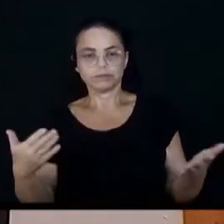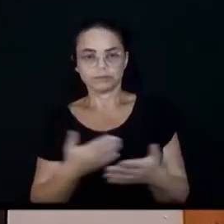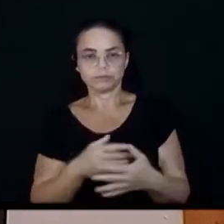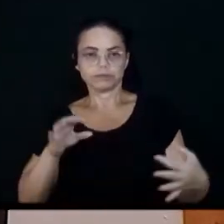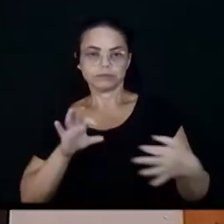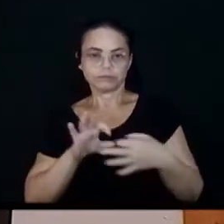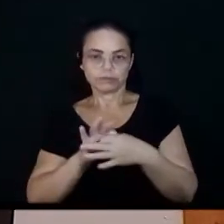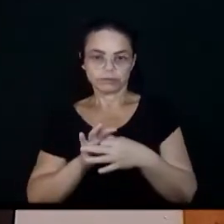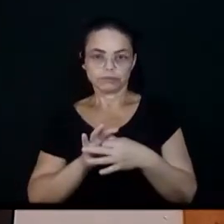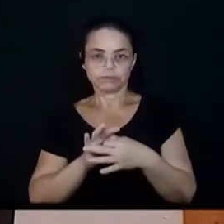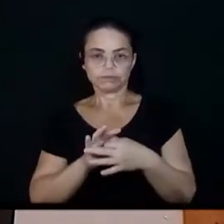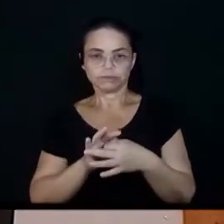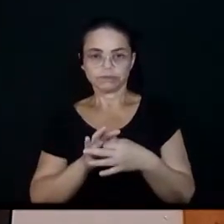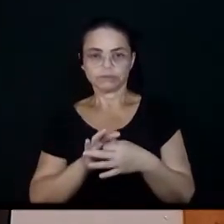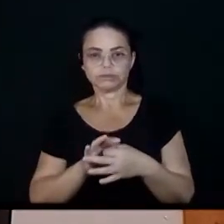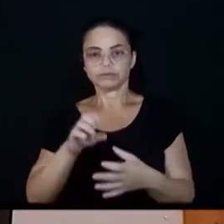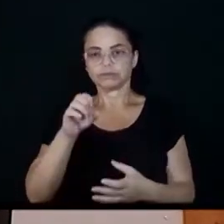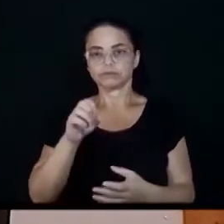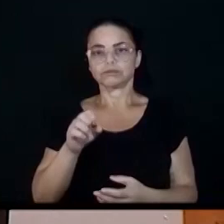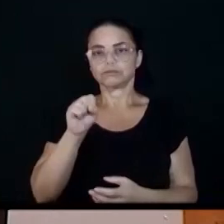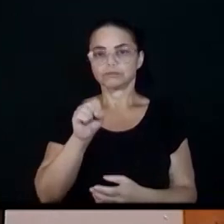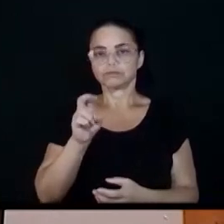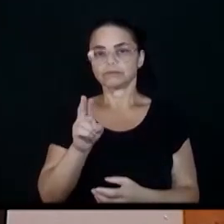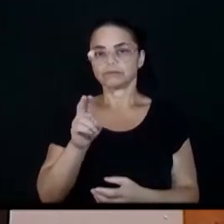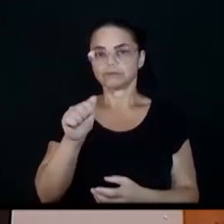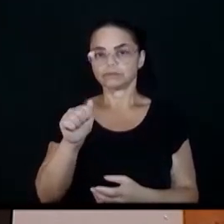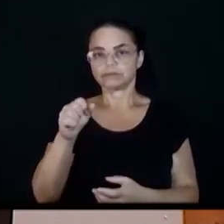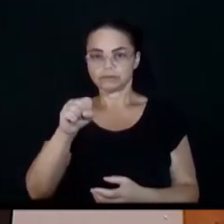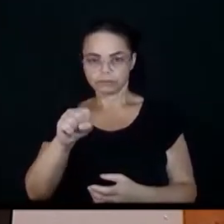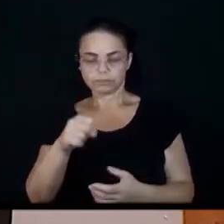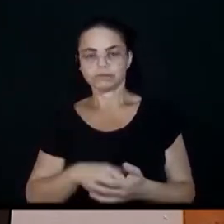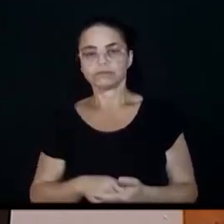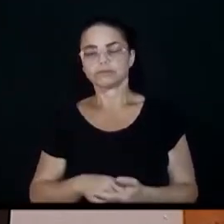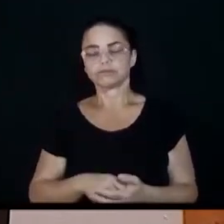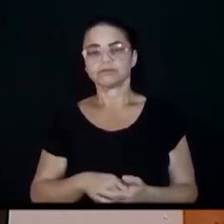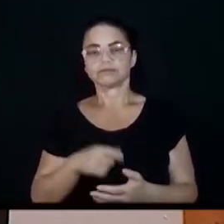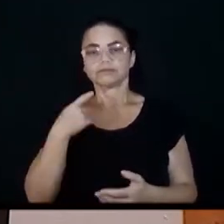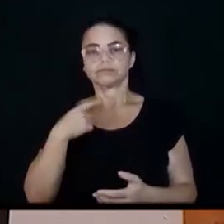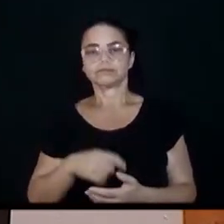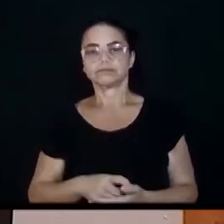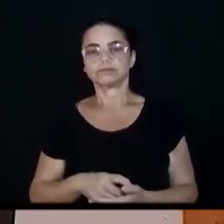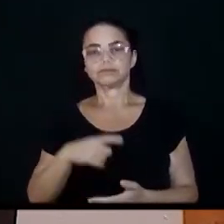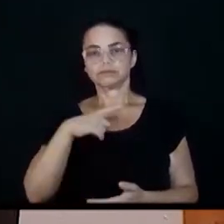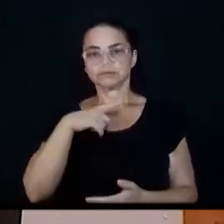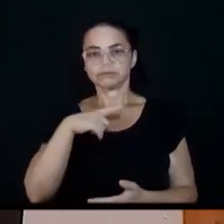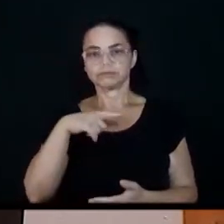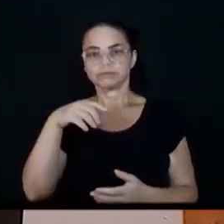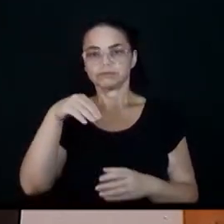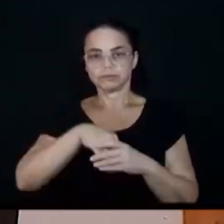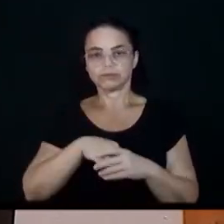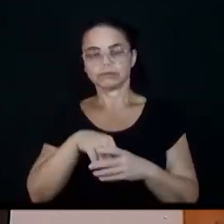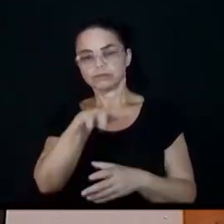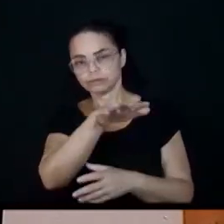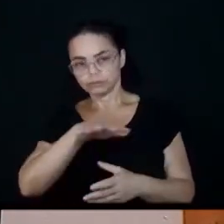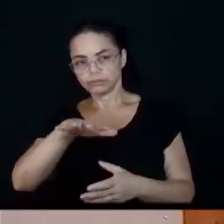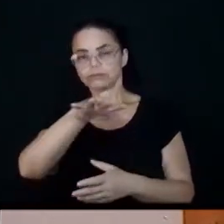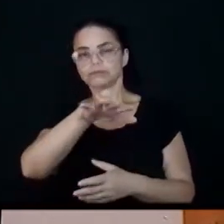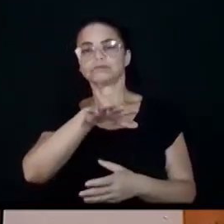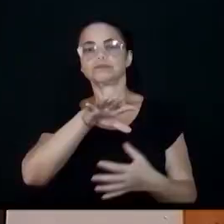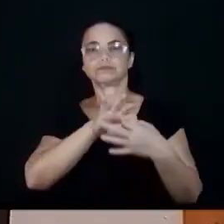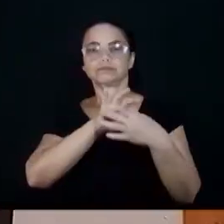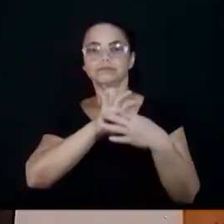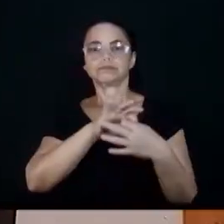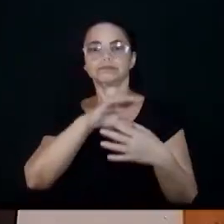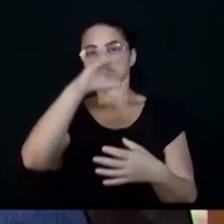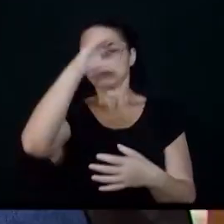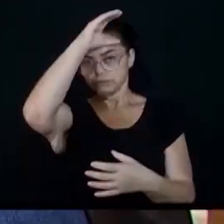é o SUAS. Então, o SUAS, se a gente for pensar em Campinas, ele está dentro do aparelhamento que é vinculado ao CRAS e ao